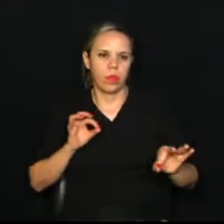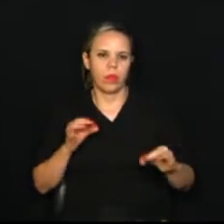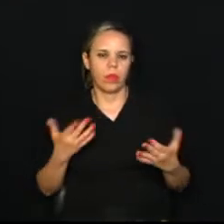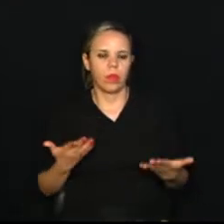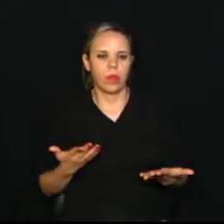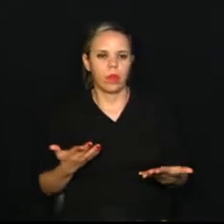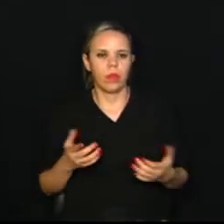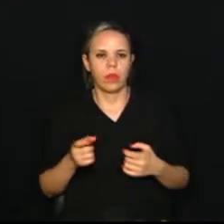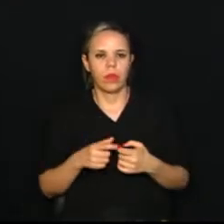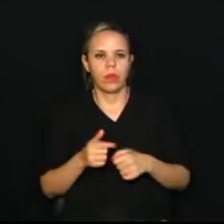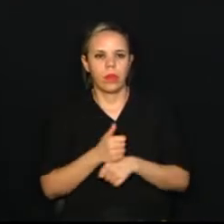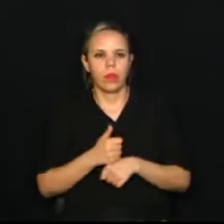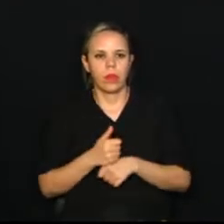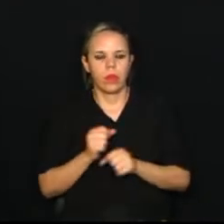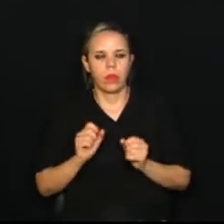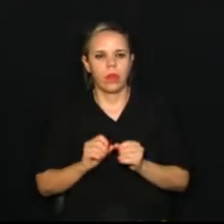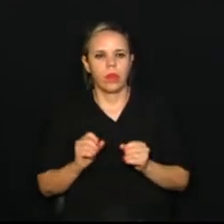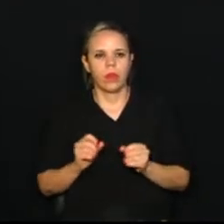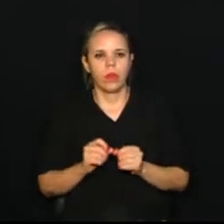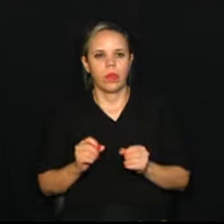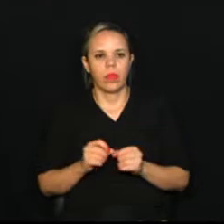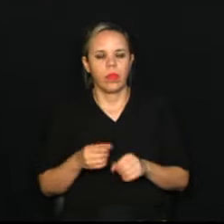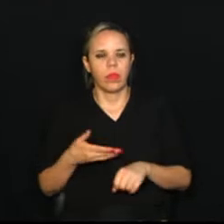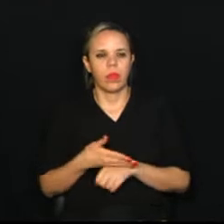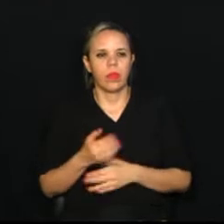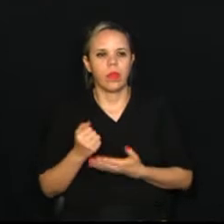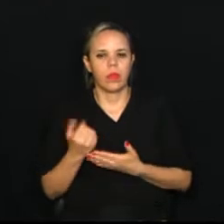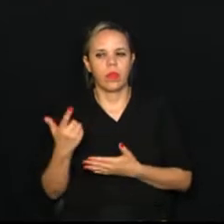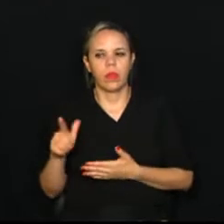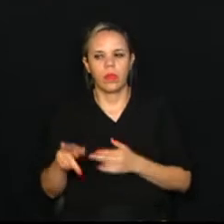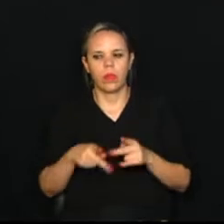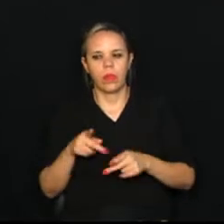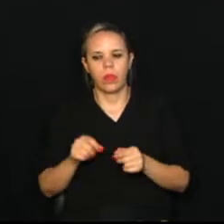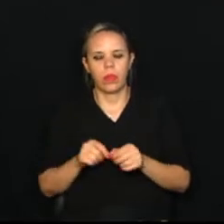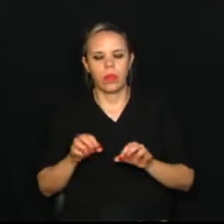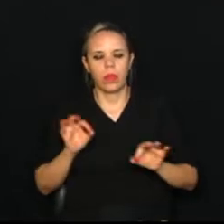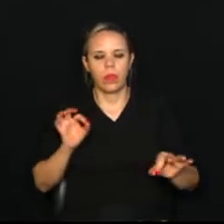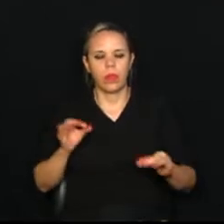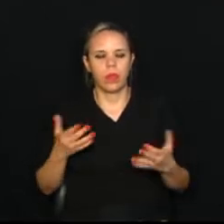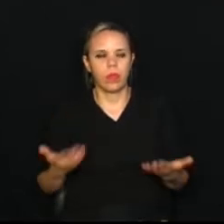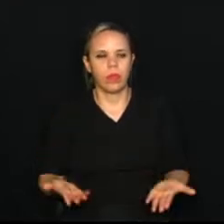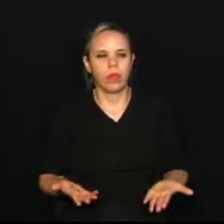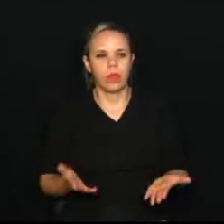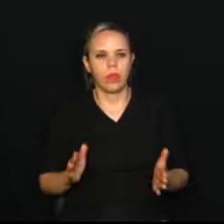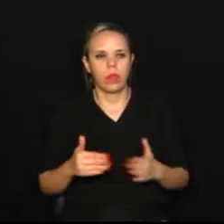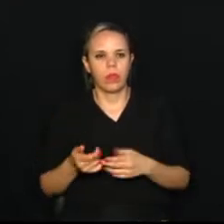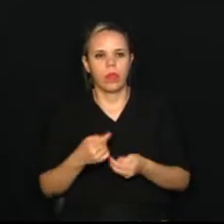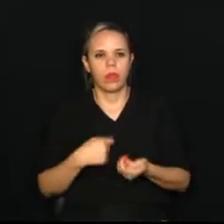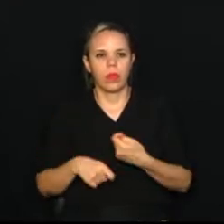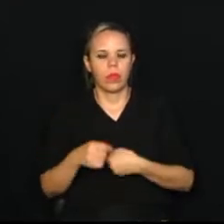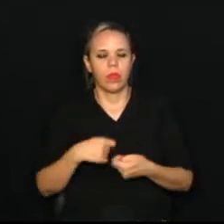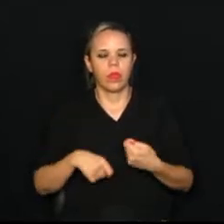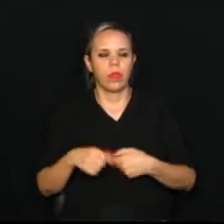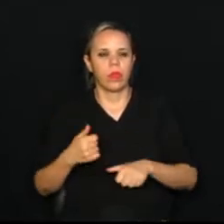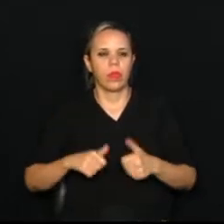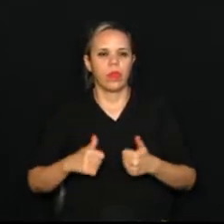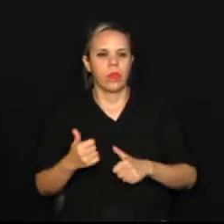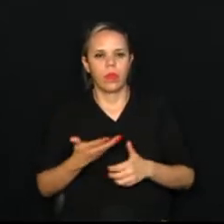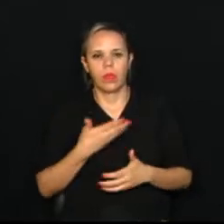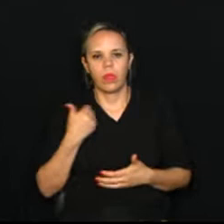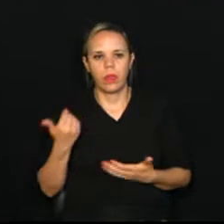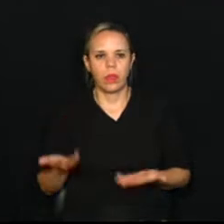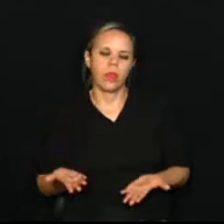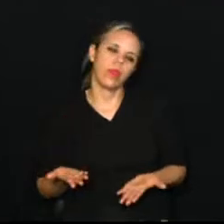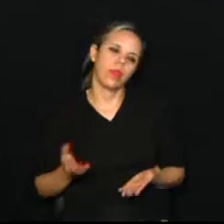que os médicos podem ser assessorados por outros que ficam à distância para fechar um diagnóstico melhor